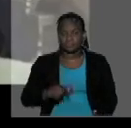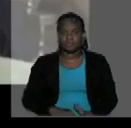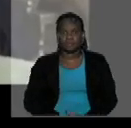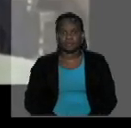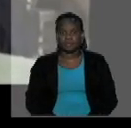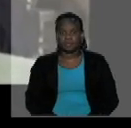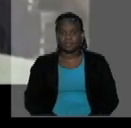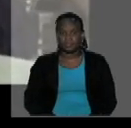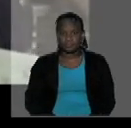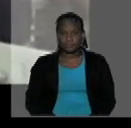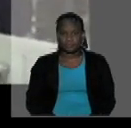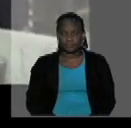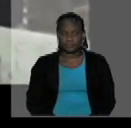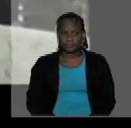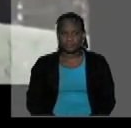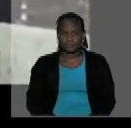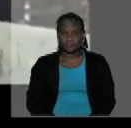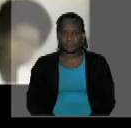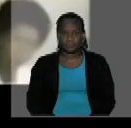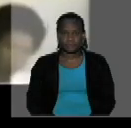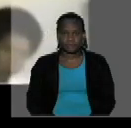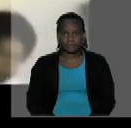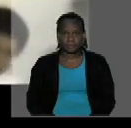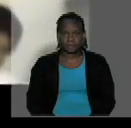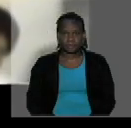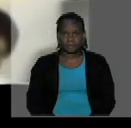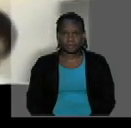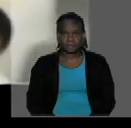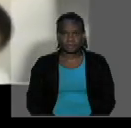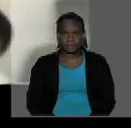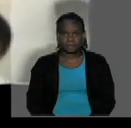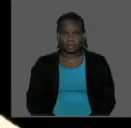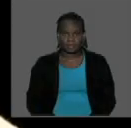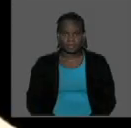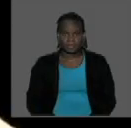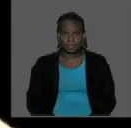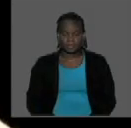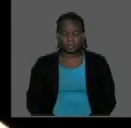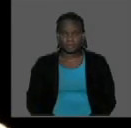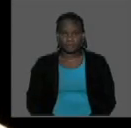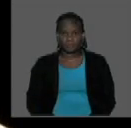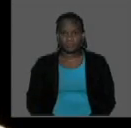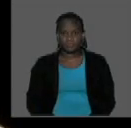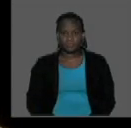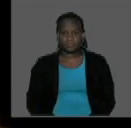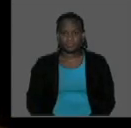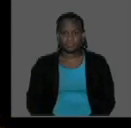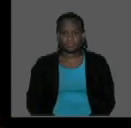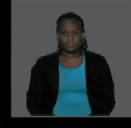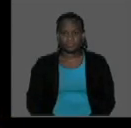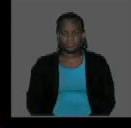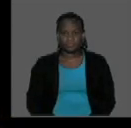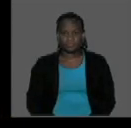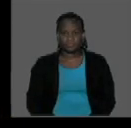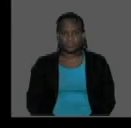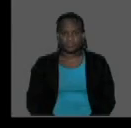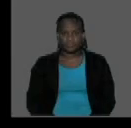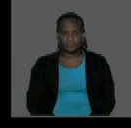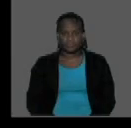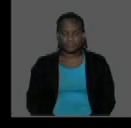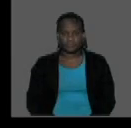osano moba de baro, ambadolo como de baro aya, osano moba de baro